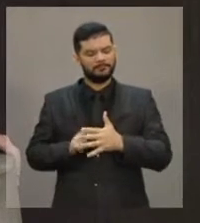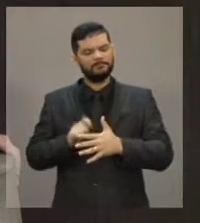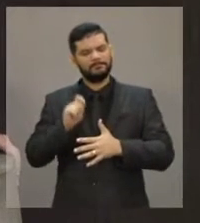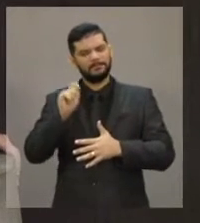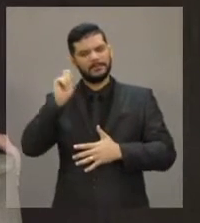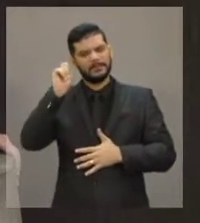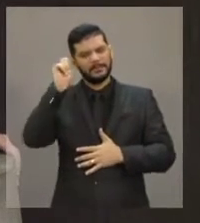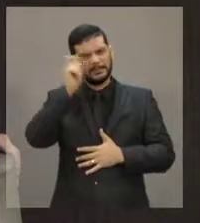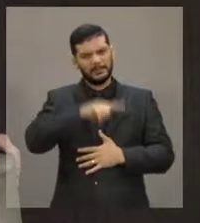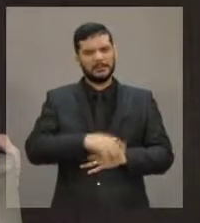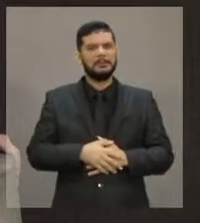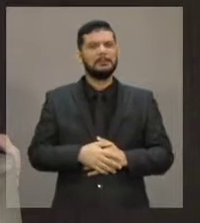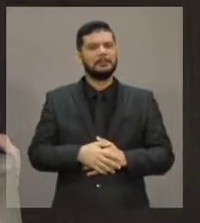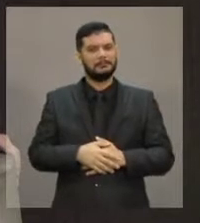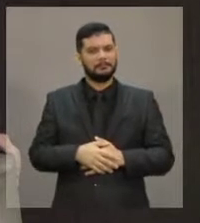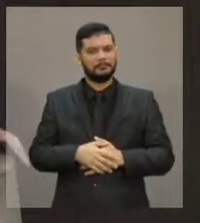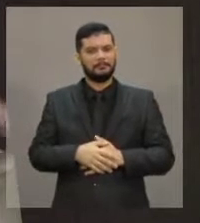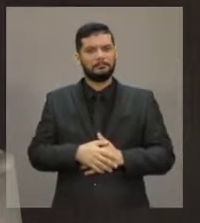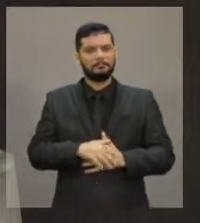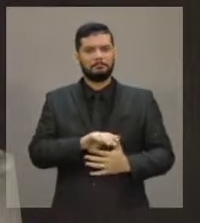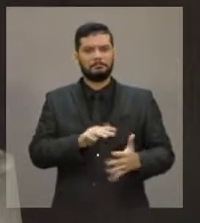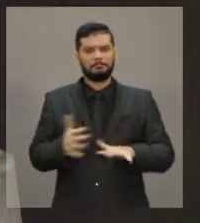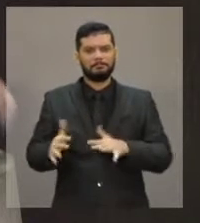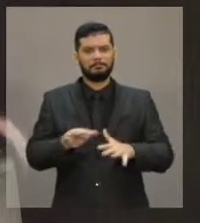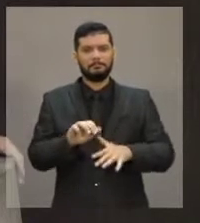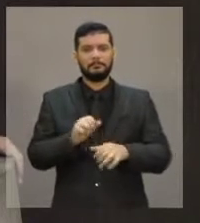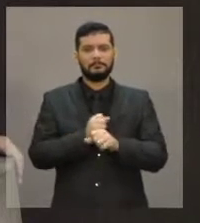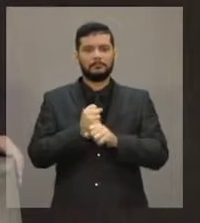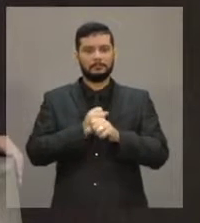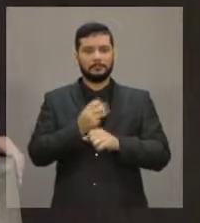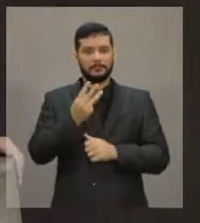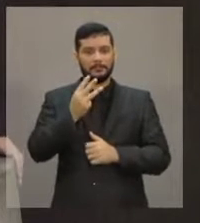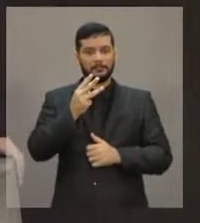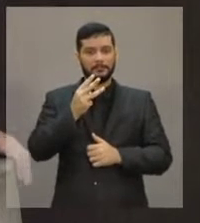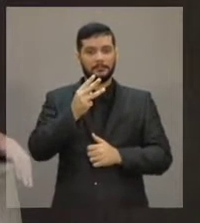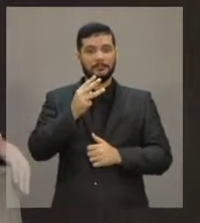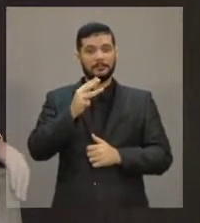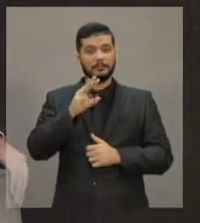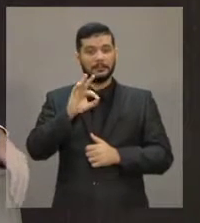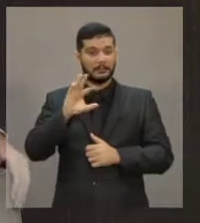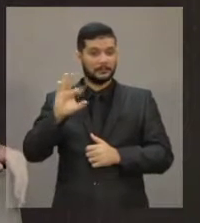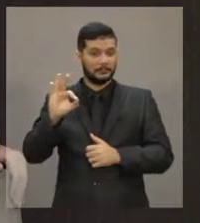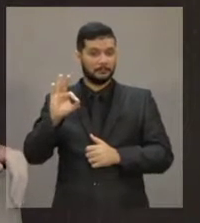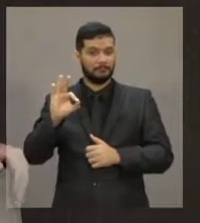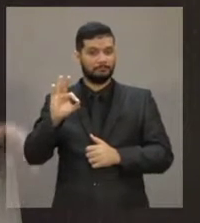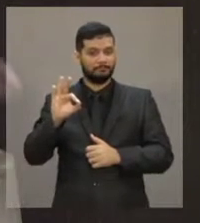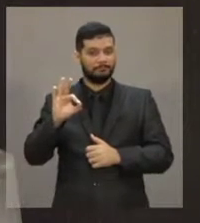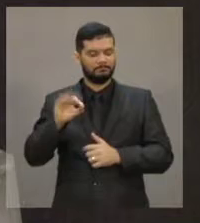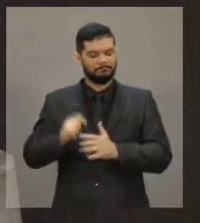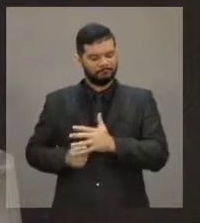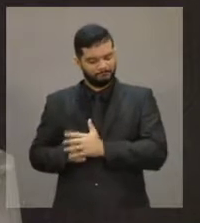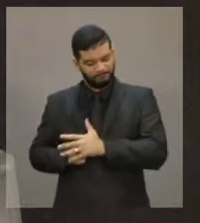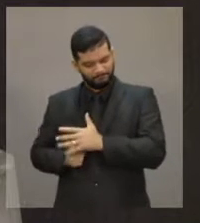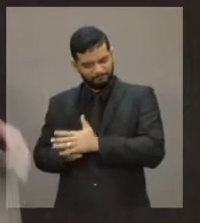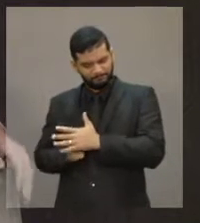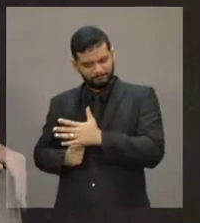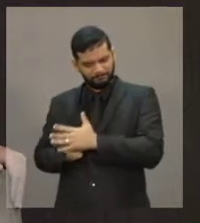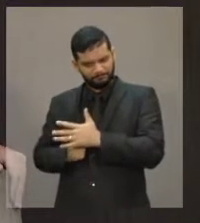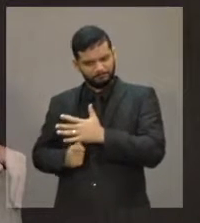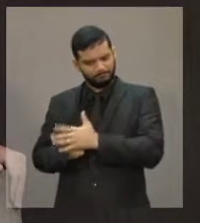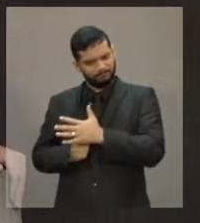últimos 3 séculos. O Estado monárquico e absolutista, que